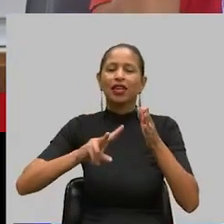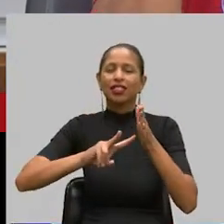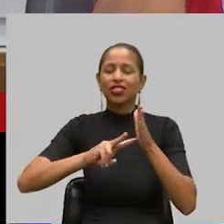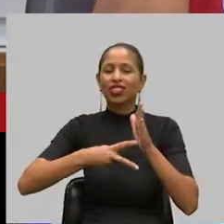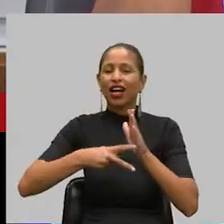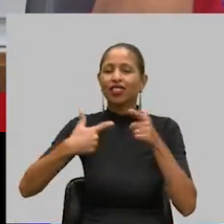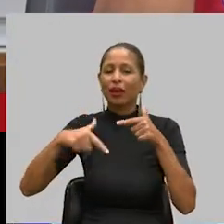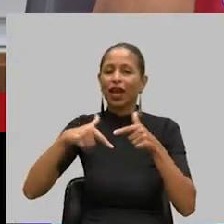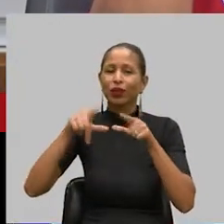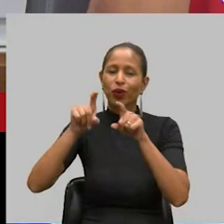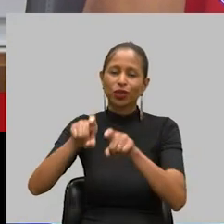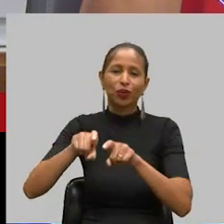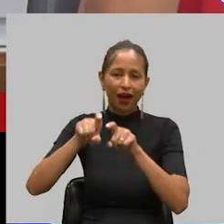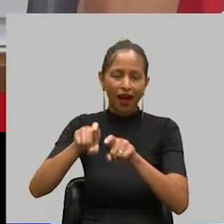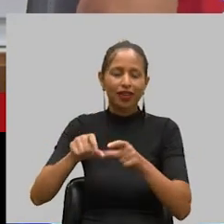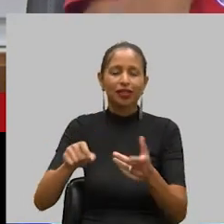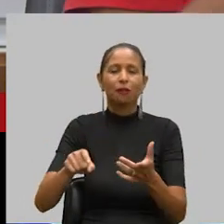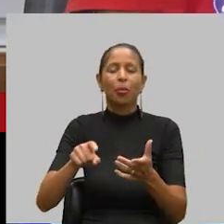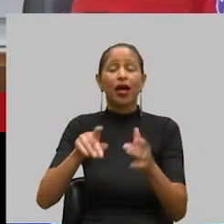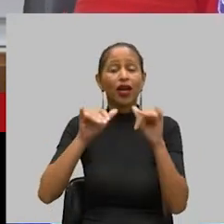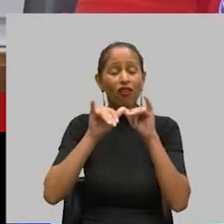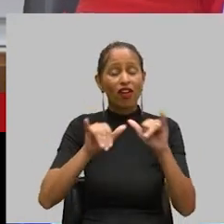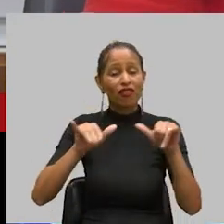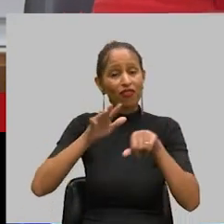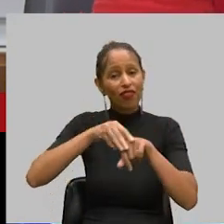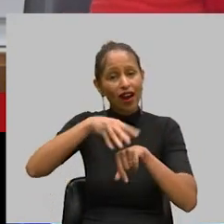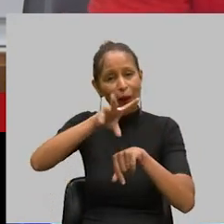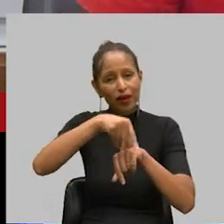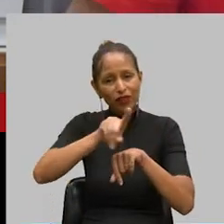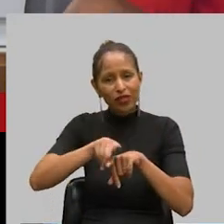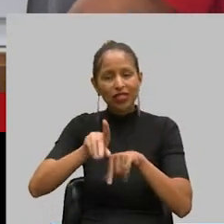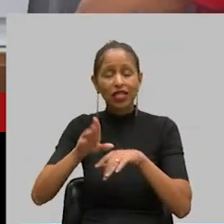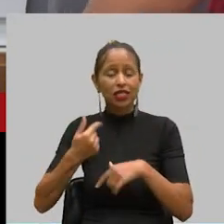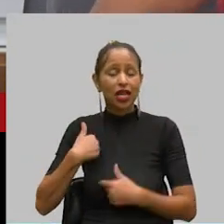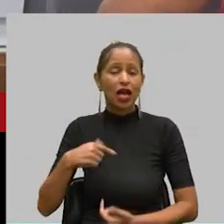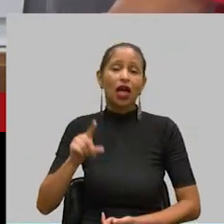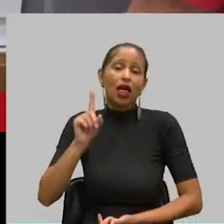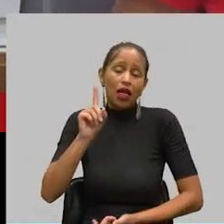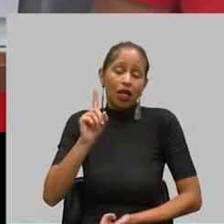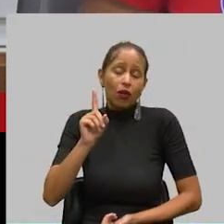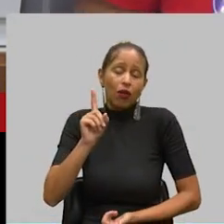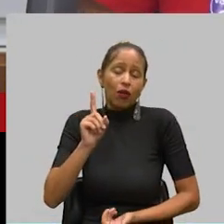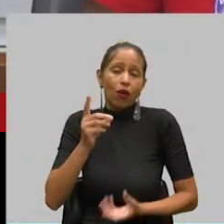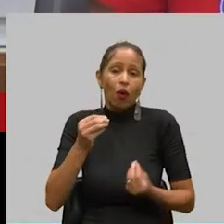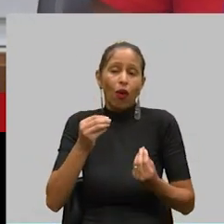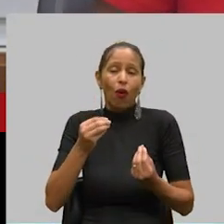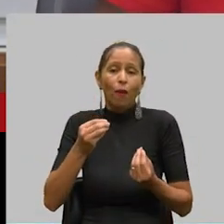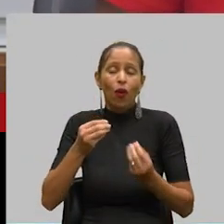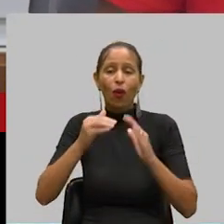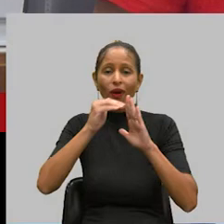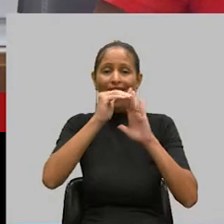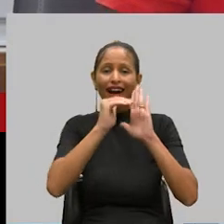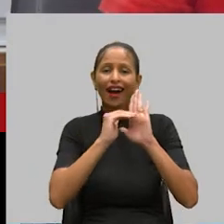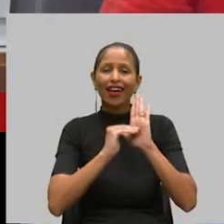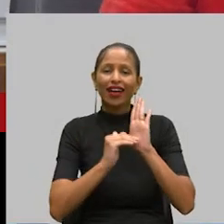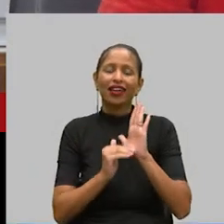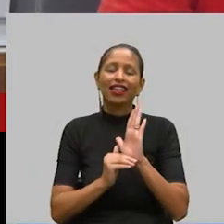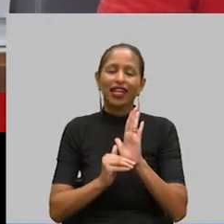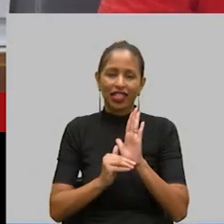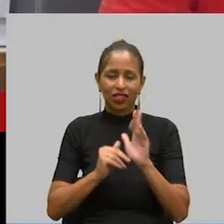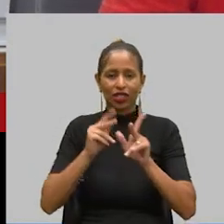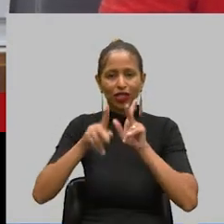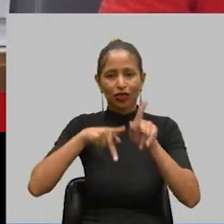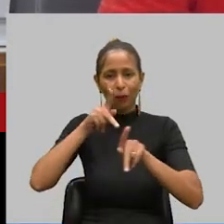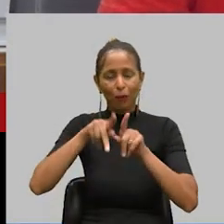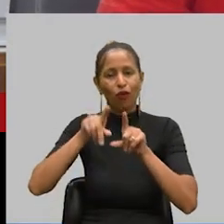Rurais eu venho aqui falar eh enquanto uma das características do povo